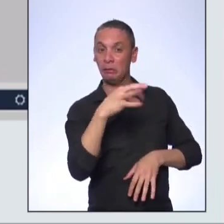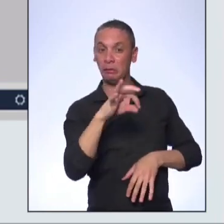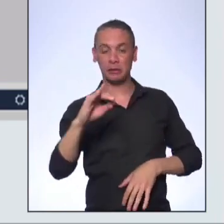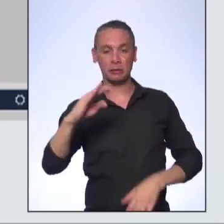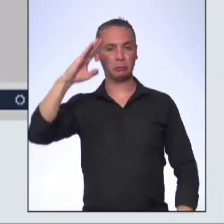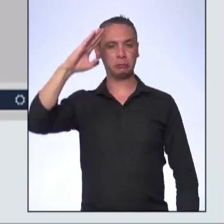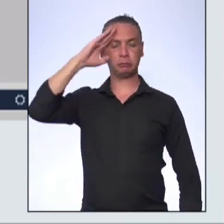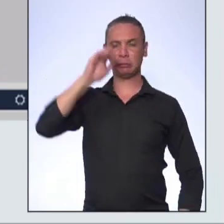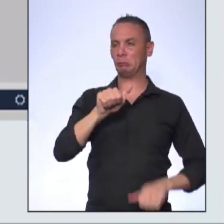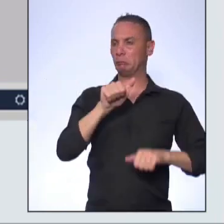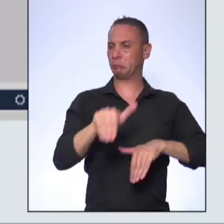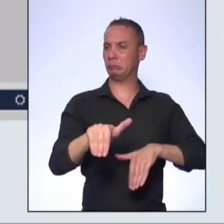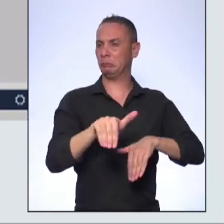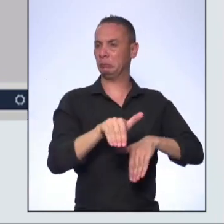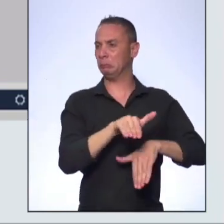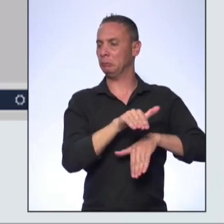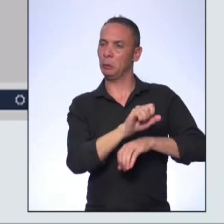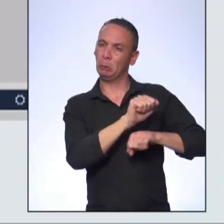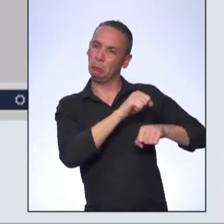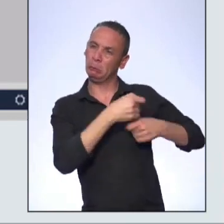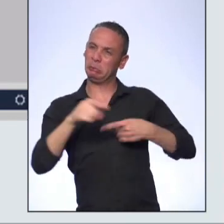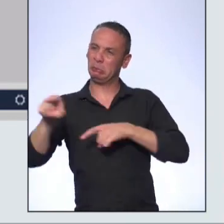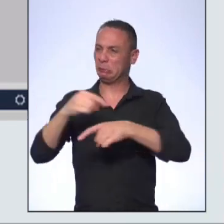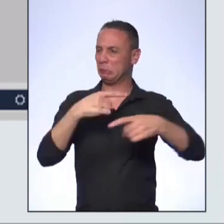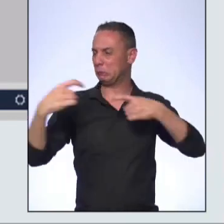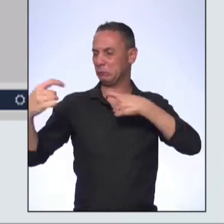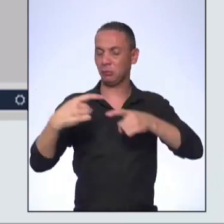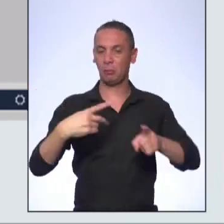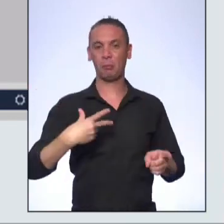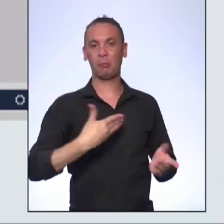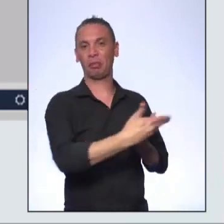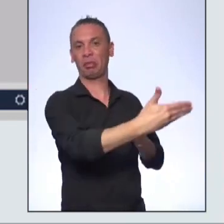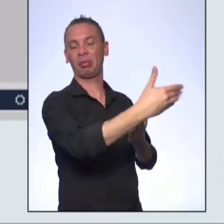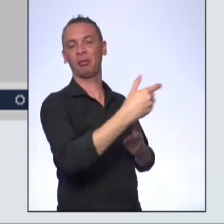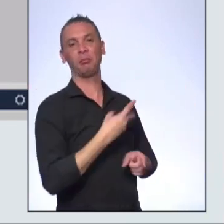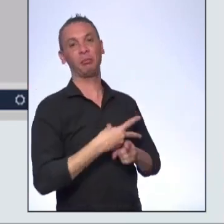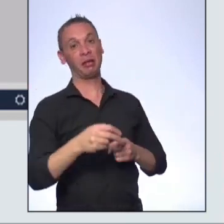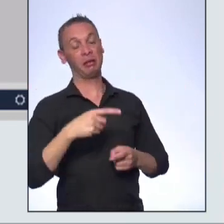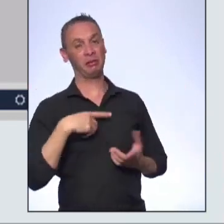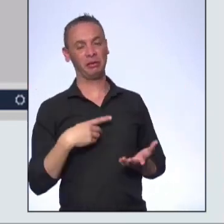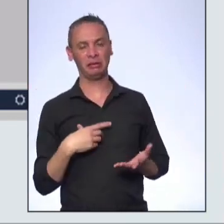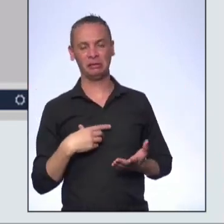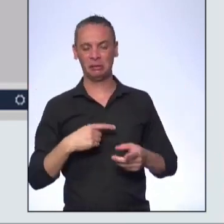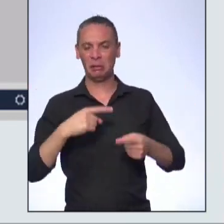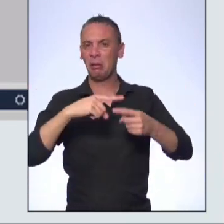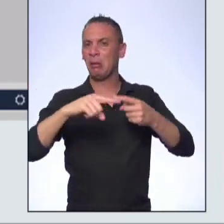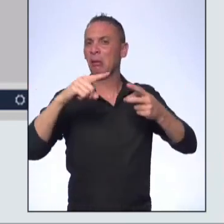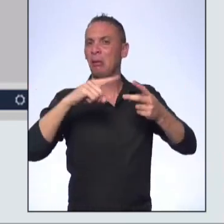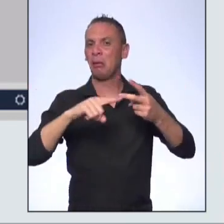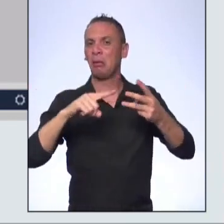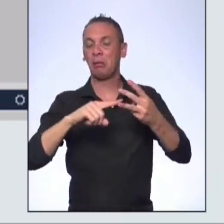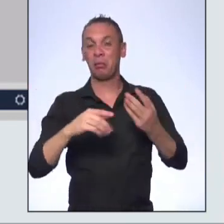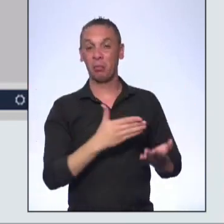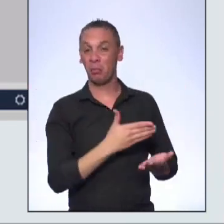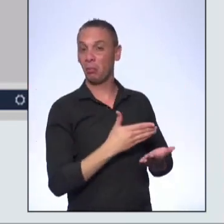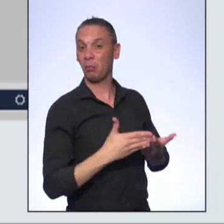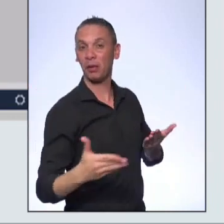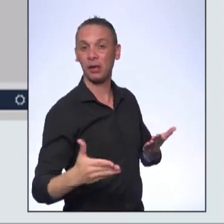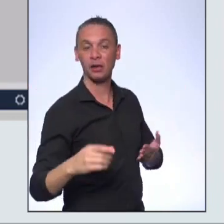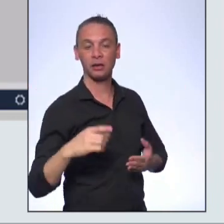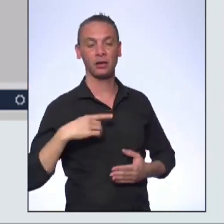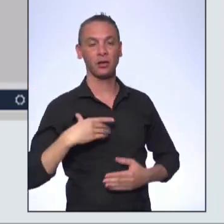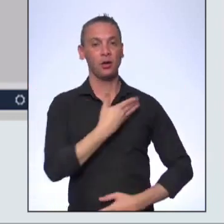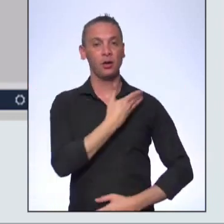vez foi novamente derrotada. Após essa sucessão de derrotas humilhantes para os sertanejos de Canudos, o